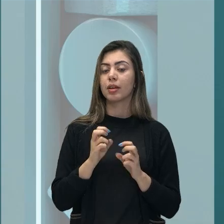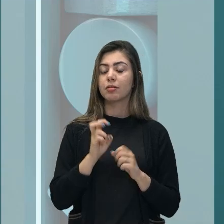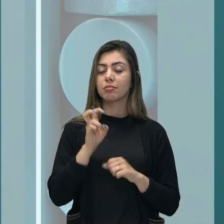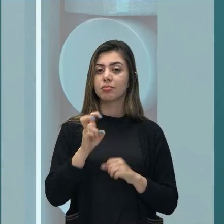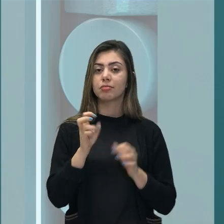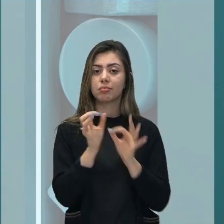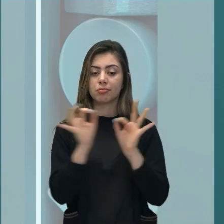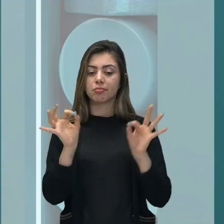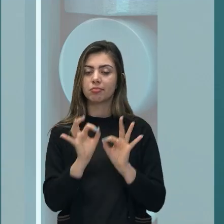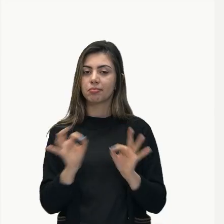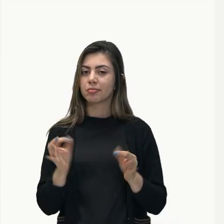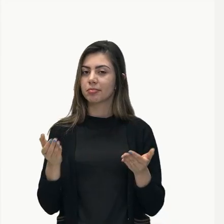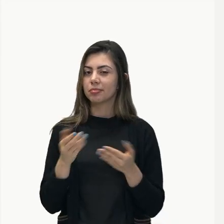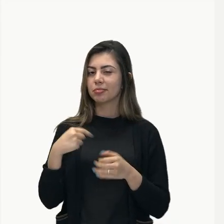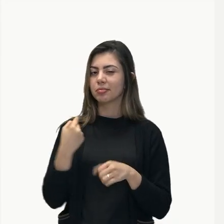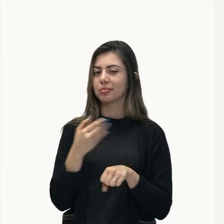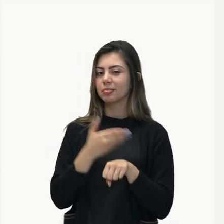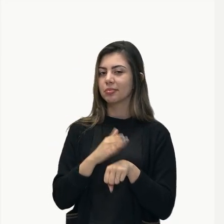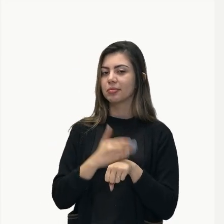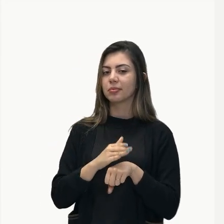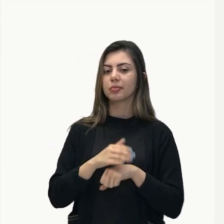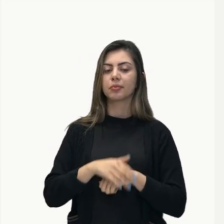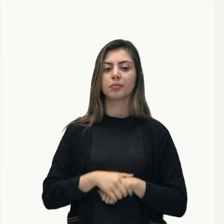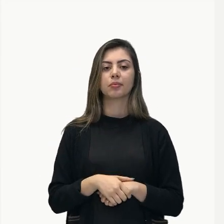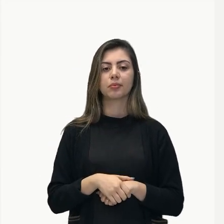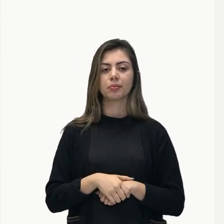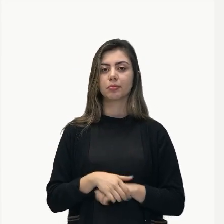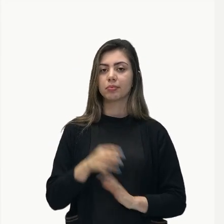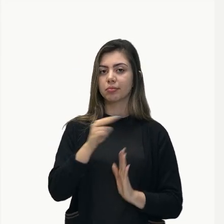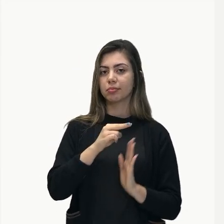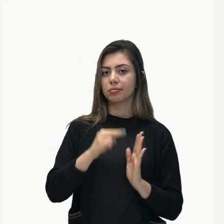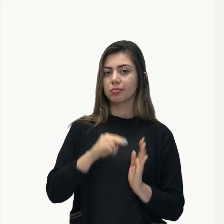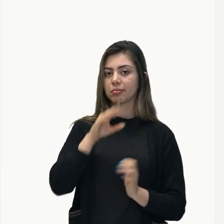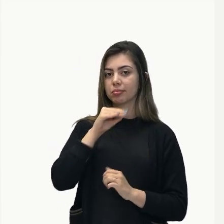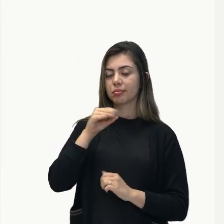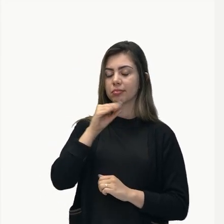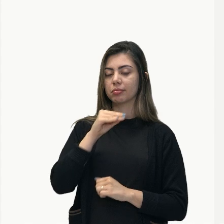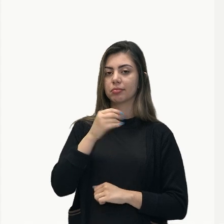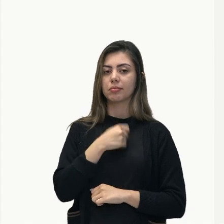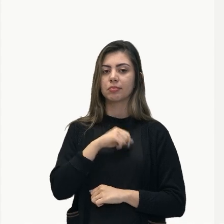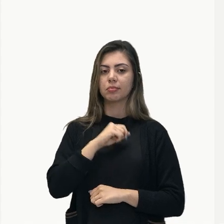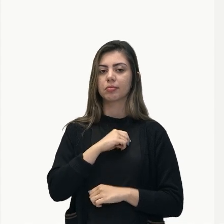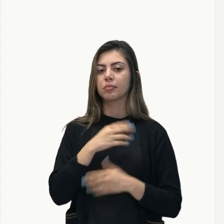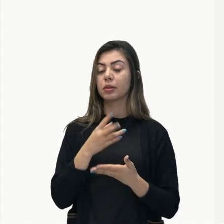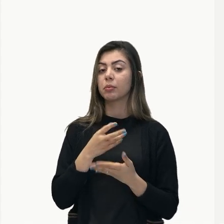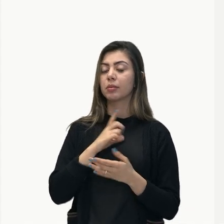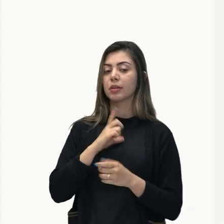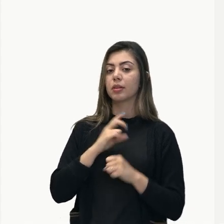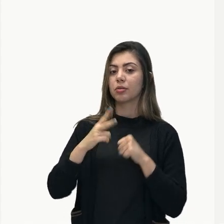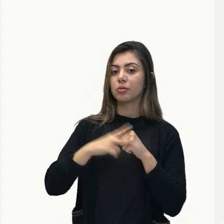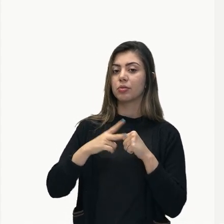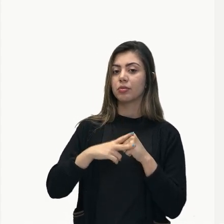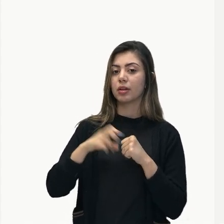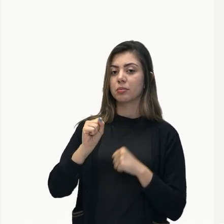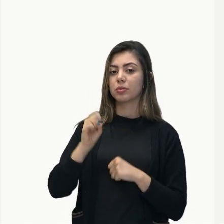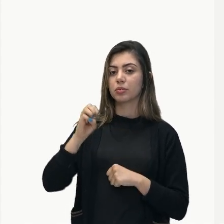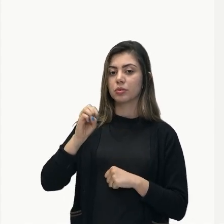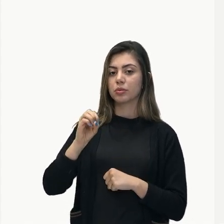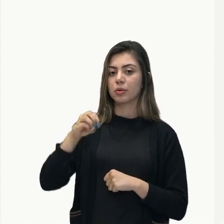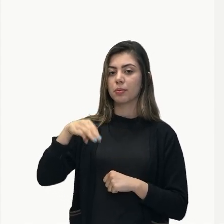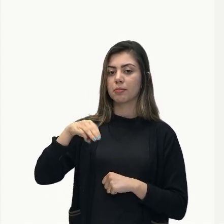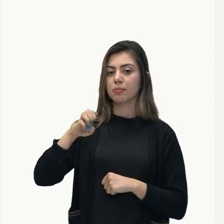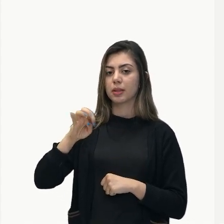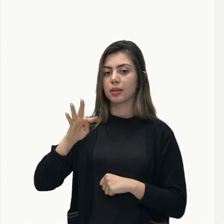praticar com vocês. Vamos comigo. Los niños, o verbo aqui é o verbo someter-se. Los niños,